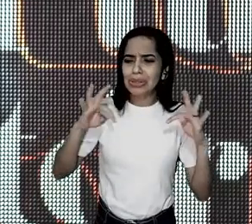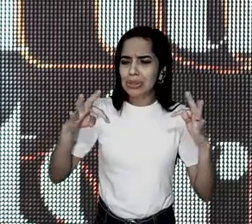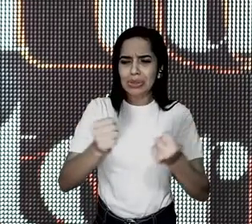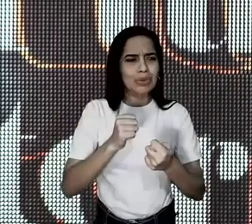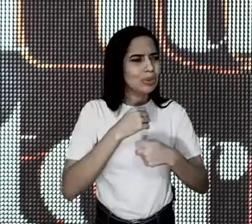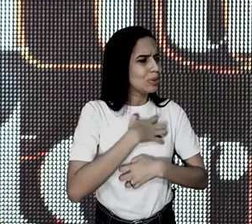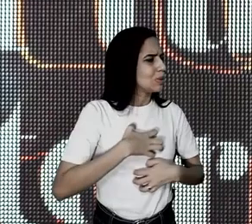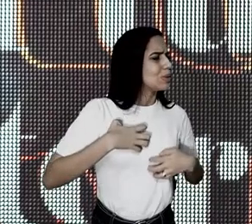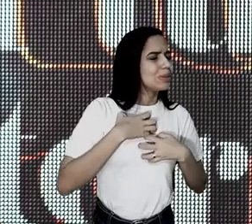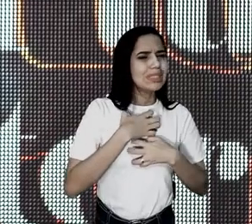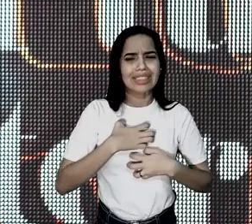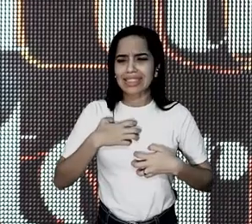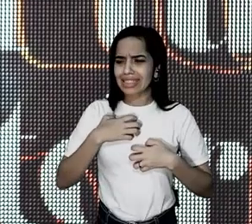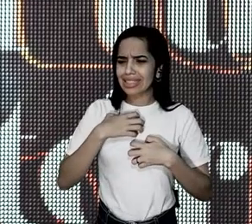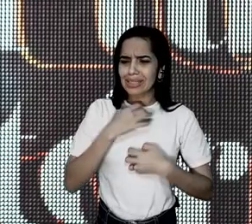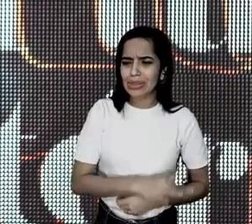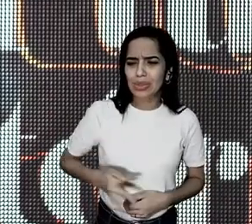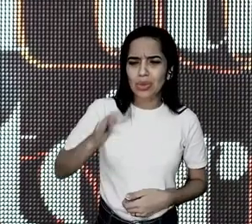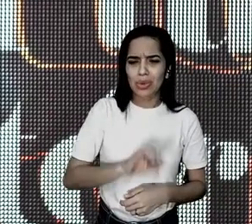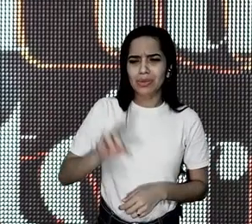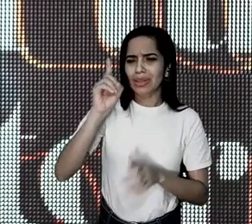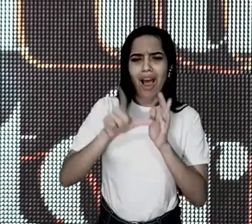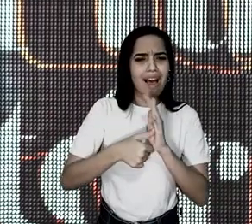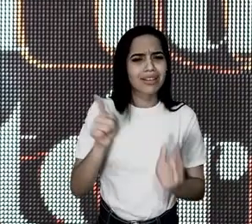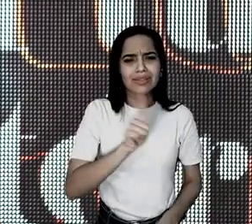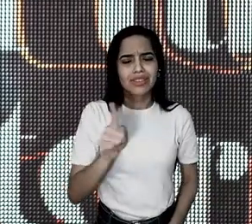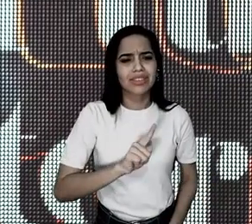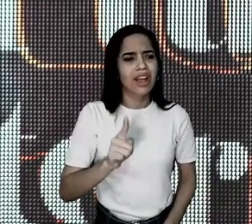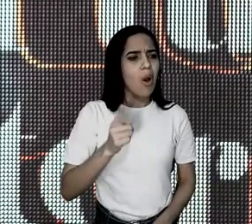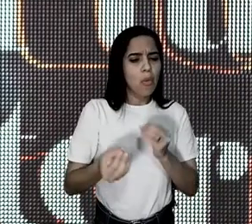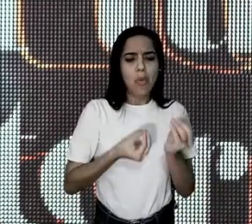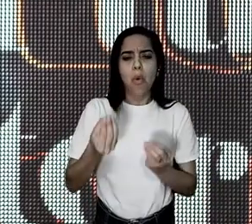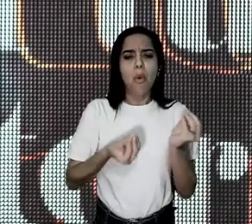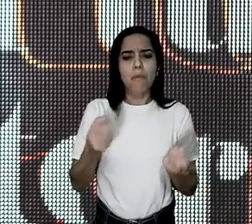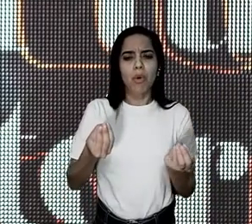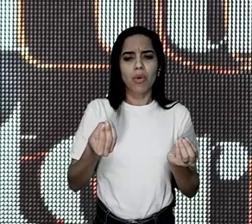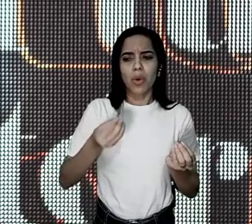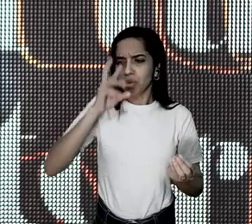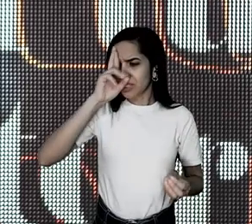essa pandemia? Será que Deus não está atrasado? Onde está a intervenção sobrenatural do Senhor?